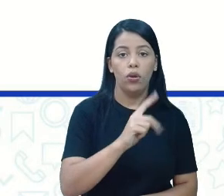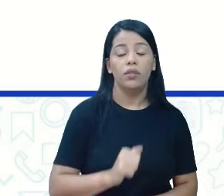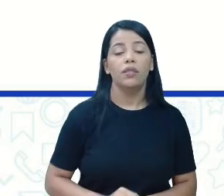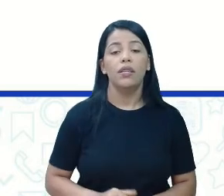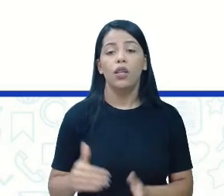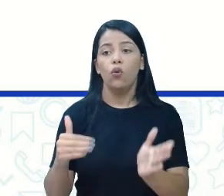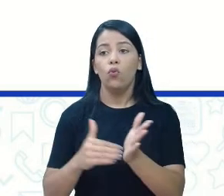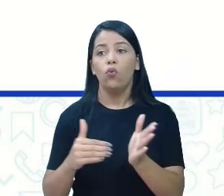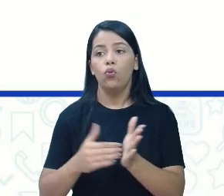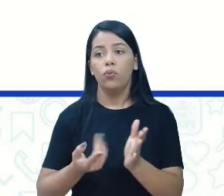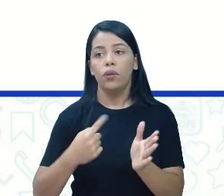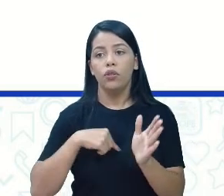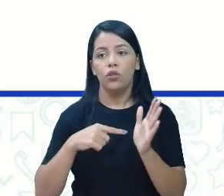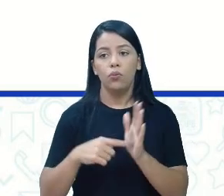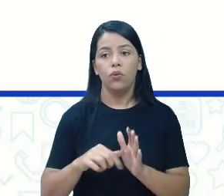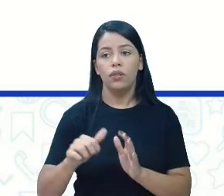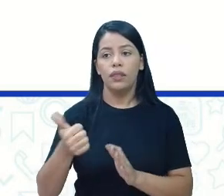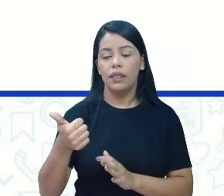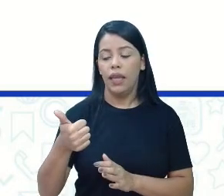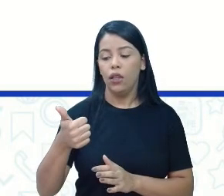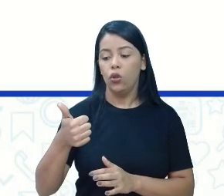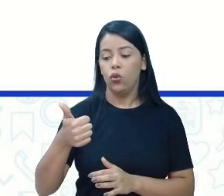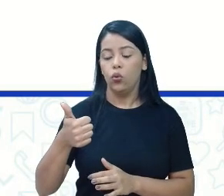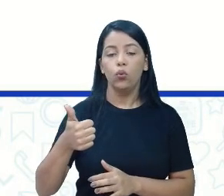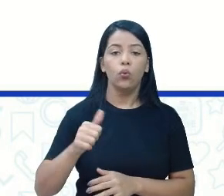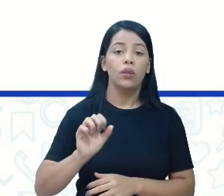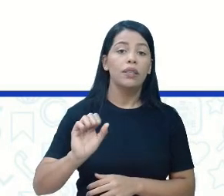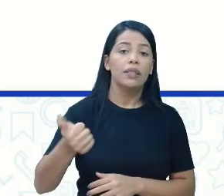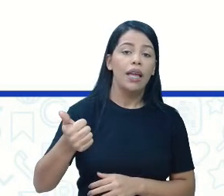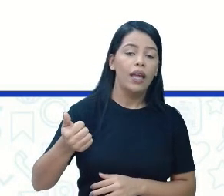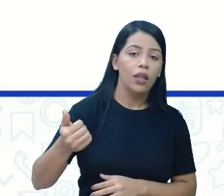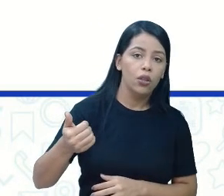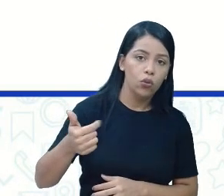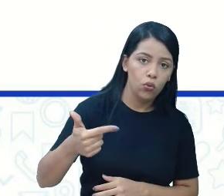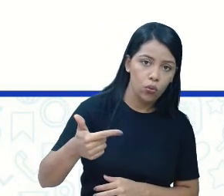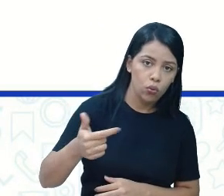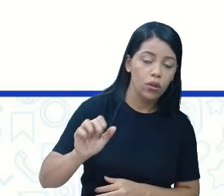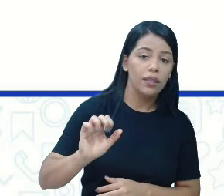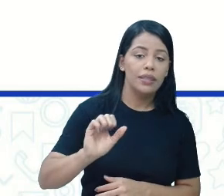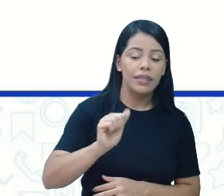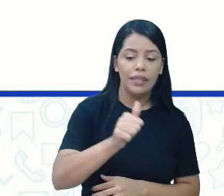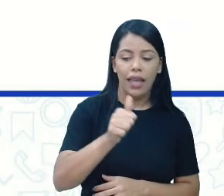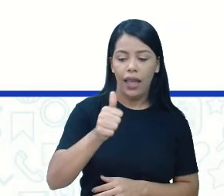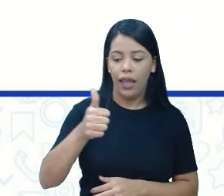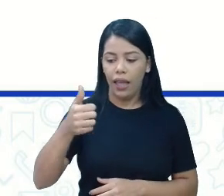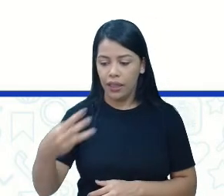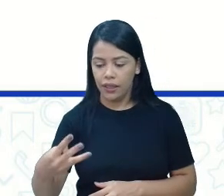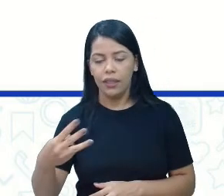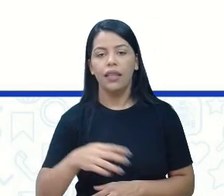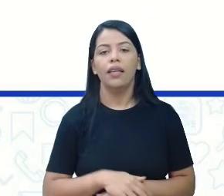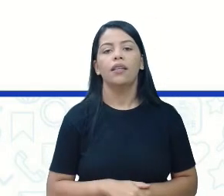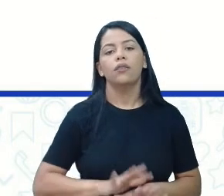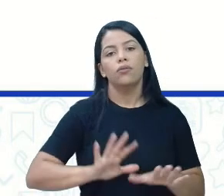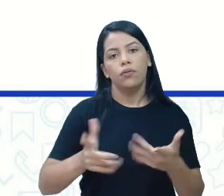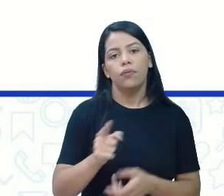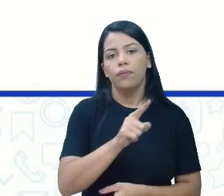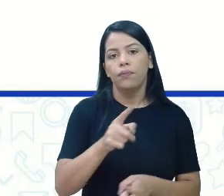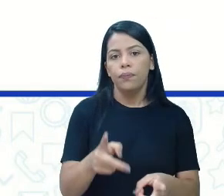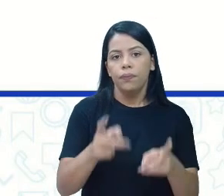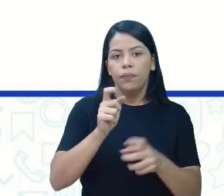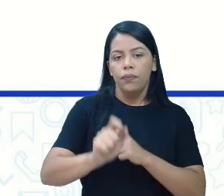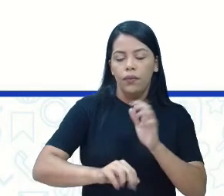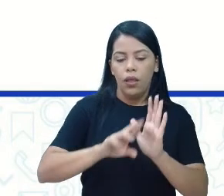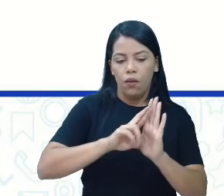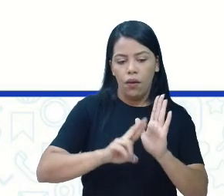que apareceu aqui para a gente foi o 113. Percebe que essa é uma técnica de eliminar através dos múltiplos. Mas aí a gente pensa